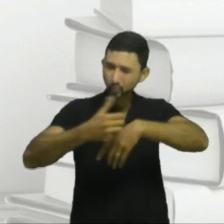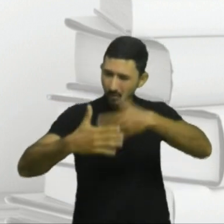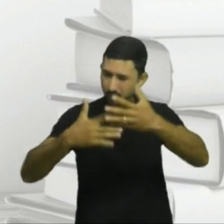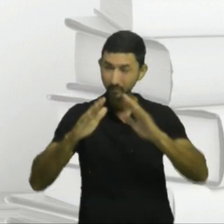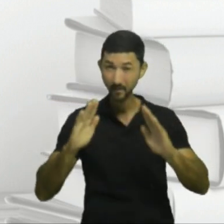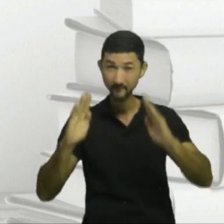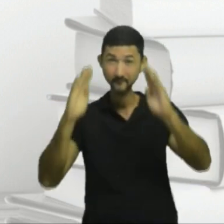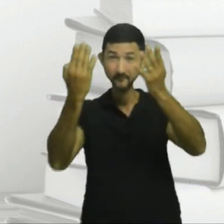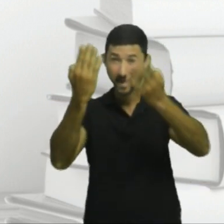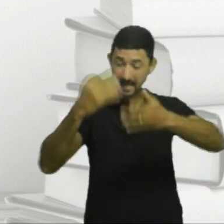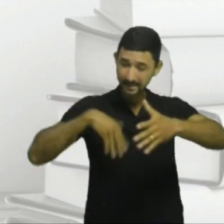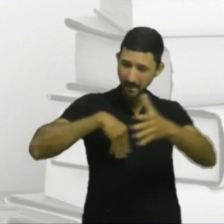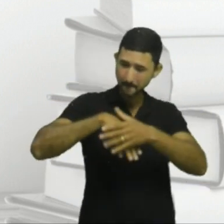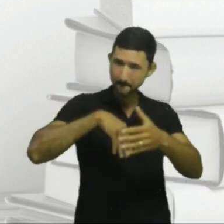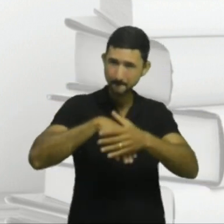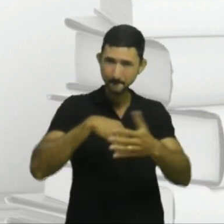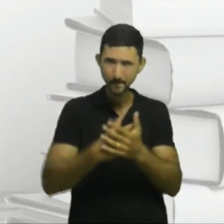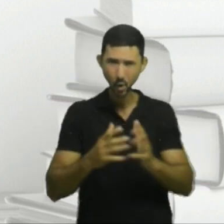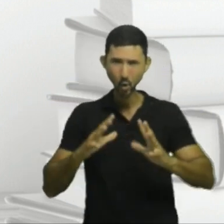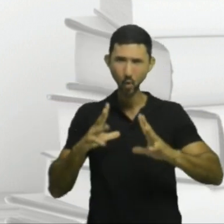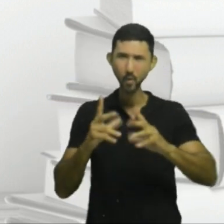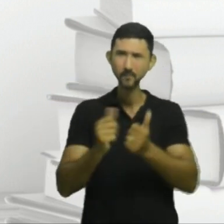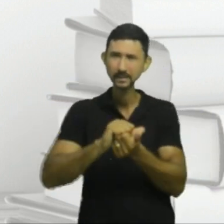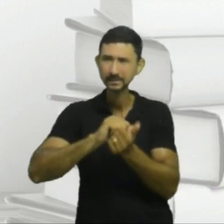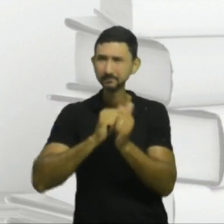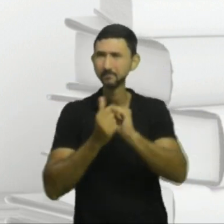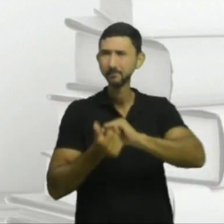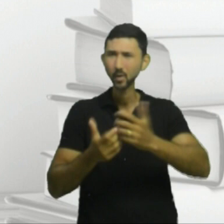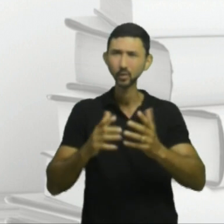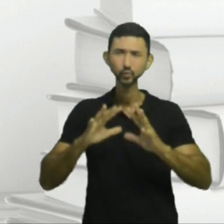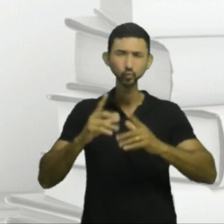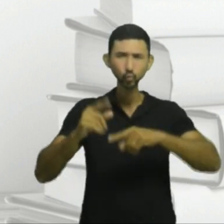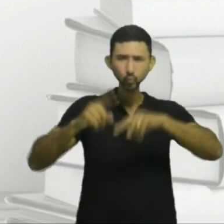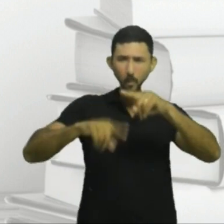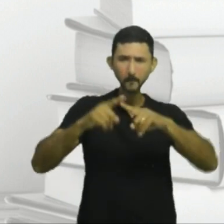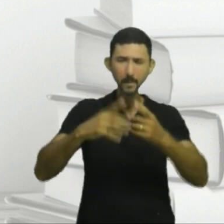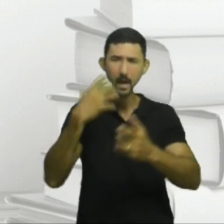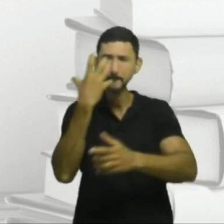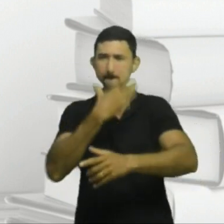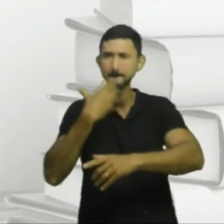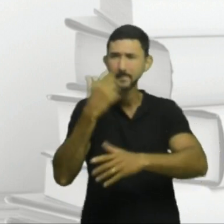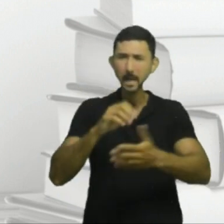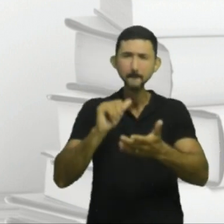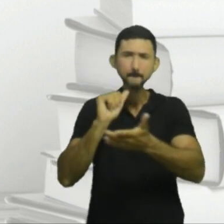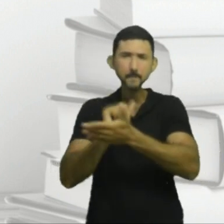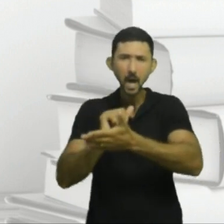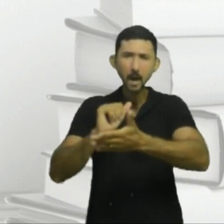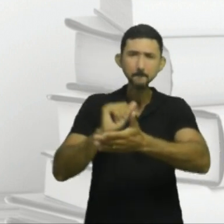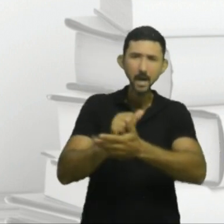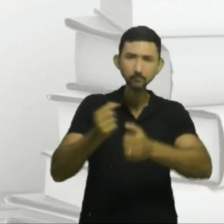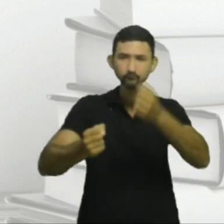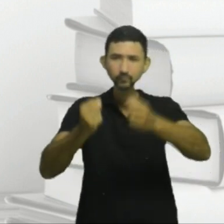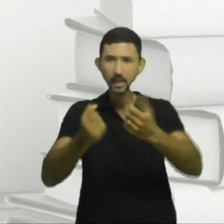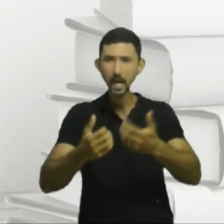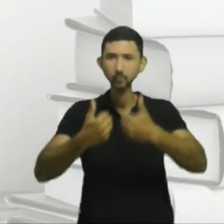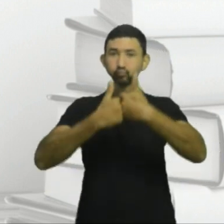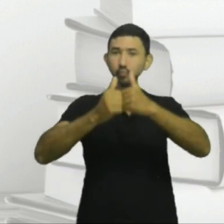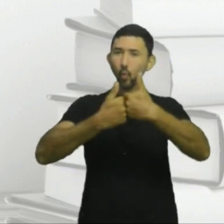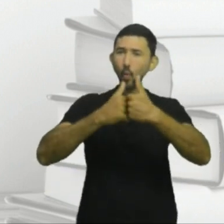festas, jogos esportivos, jogos teatrais, instrumentos musicais, buzinas,